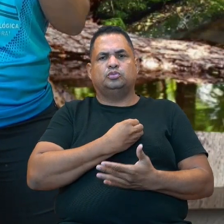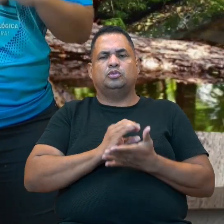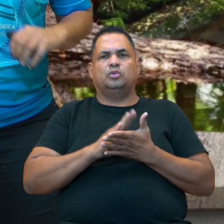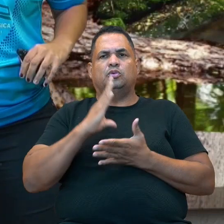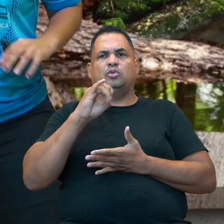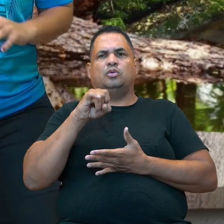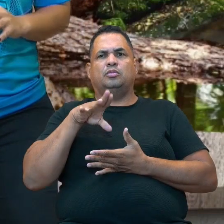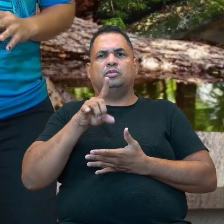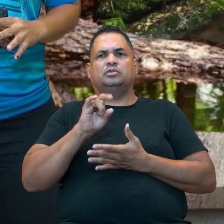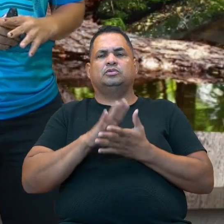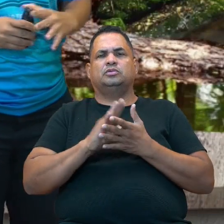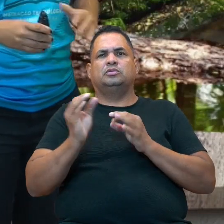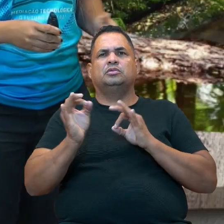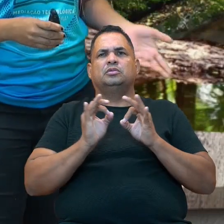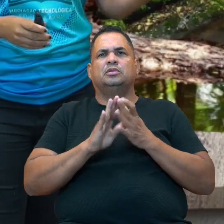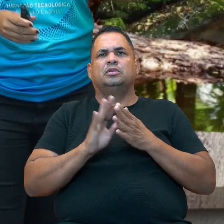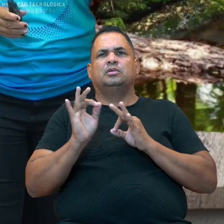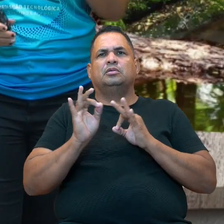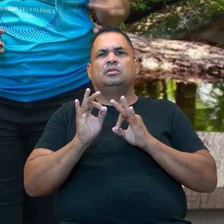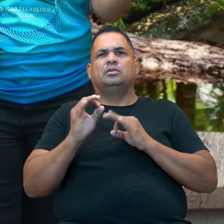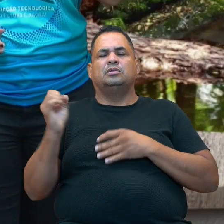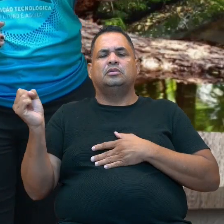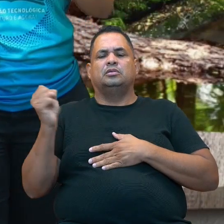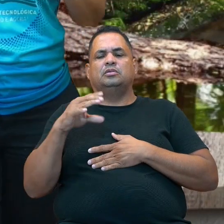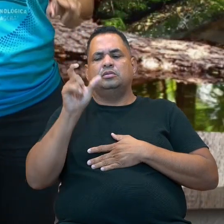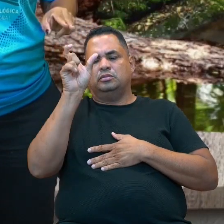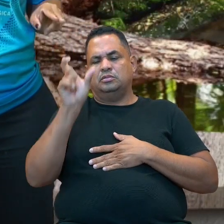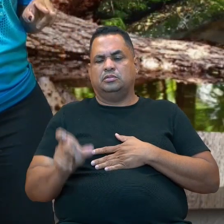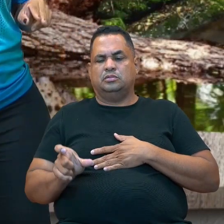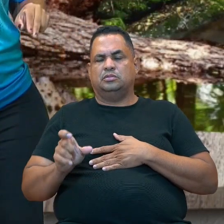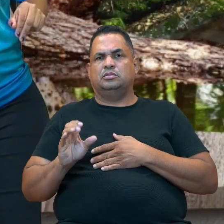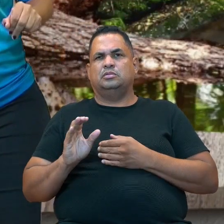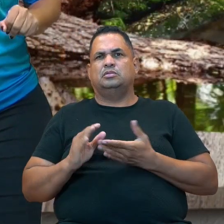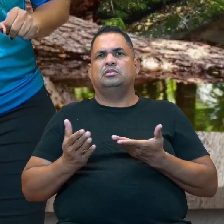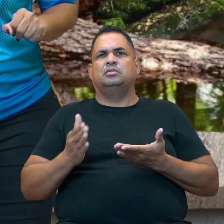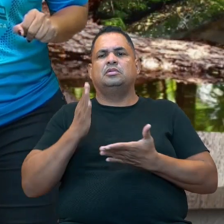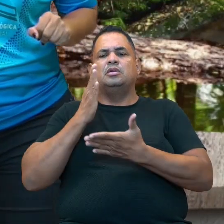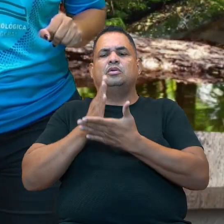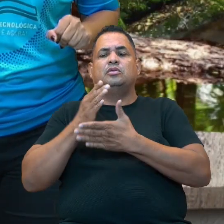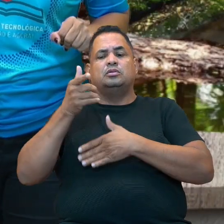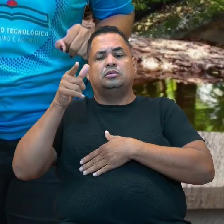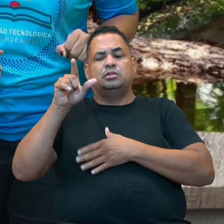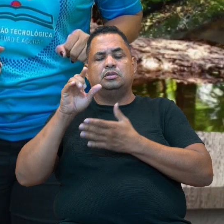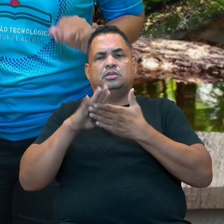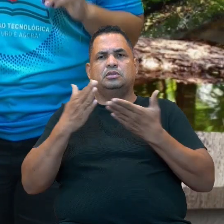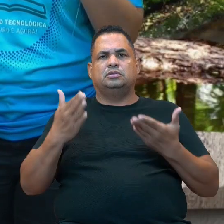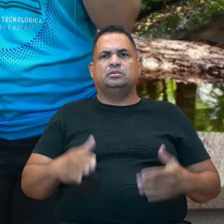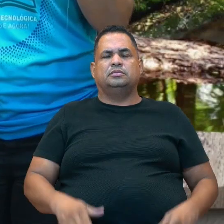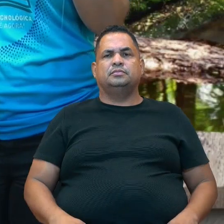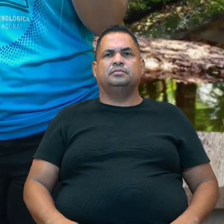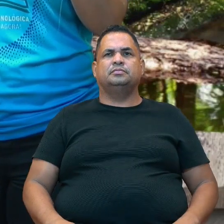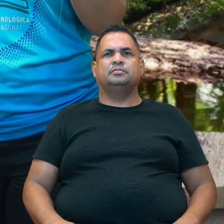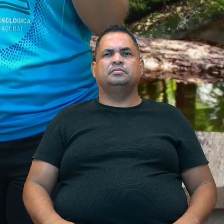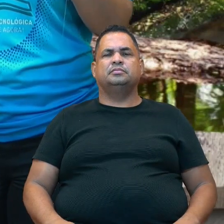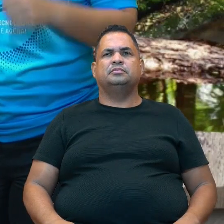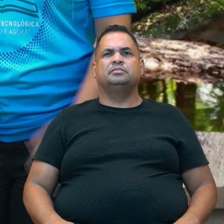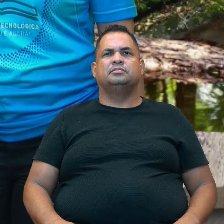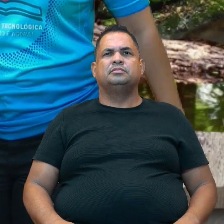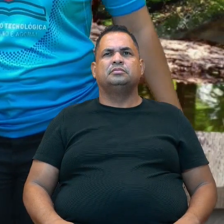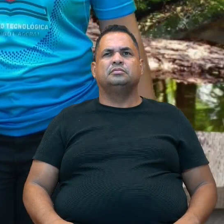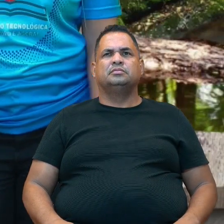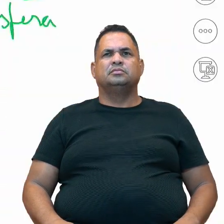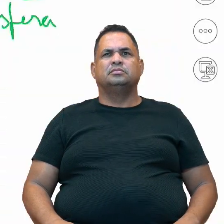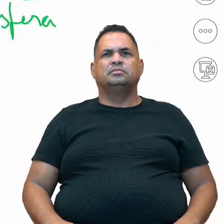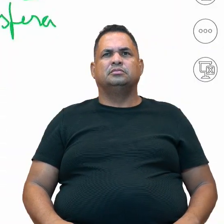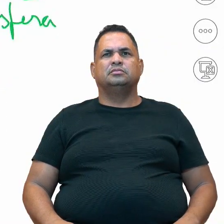poder formar esse novo indivíduo com a totalidade dos cromossomos dessa espécie, tá bom? Ligadinho aí, né? Então